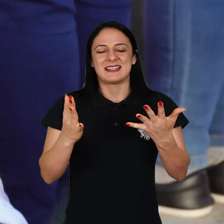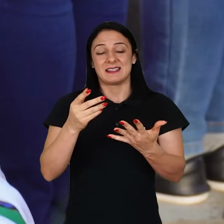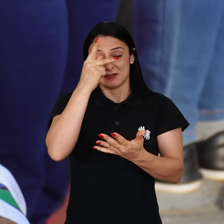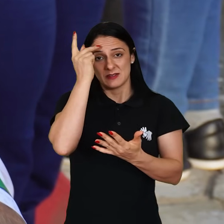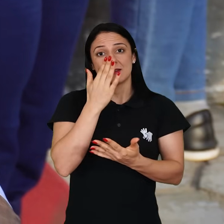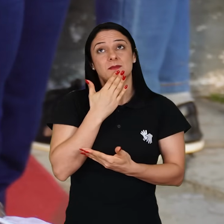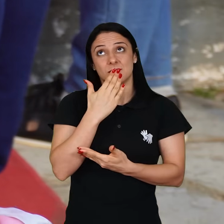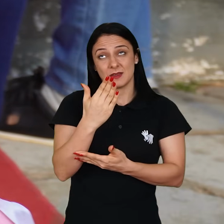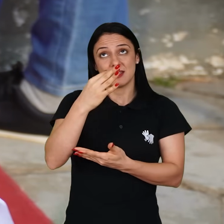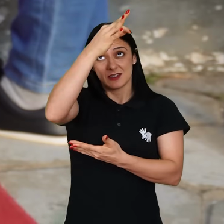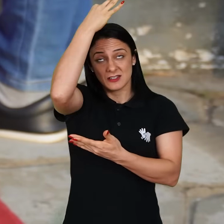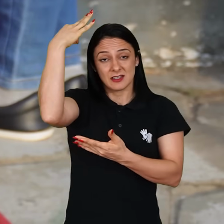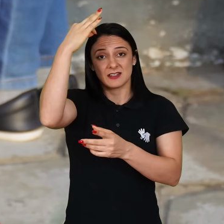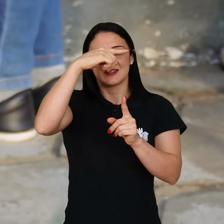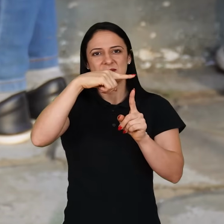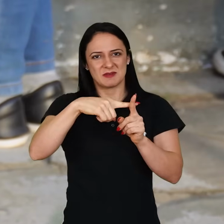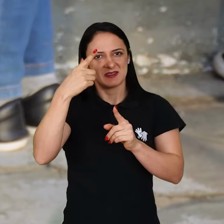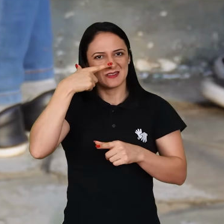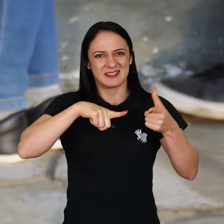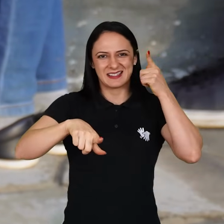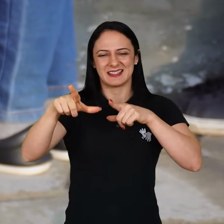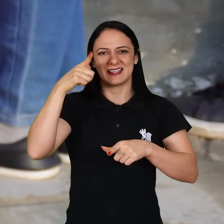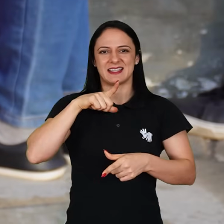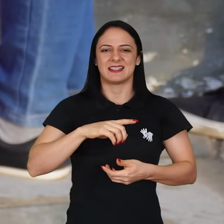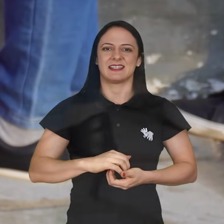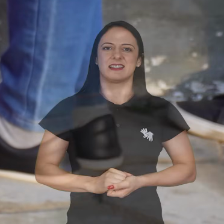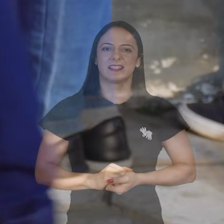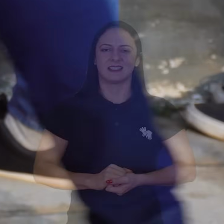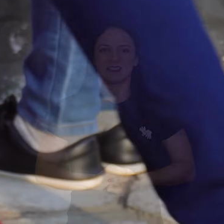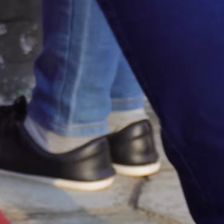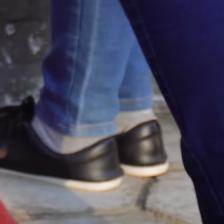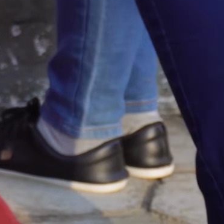são pedidos à Santa Cruz e são alcançados.